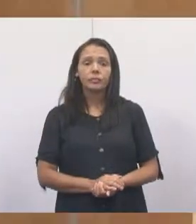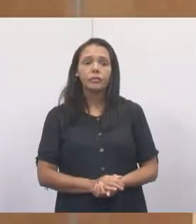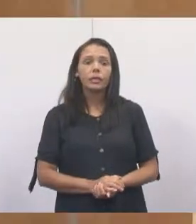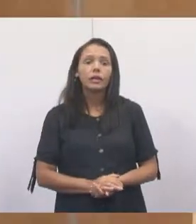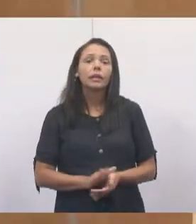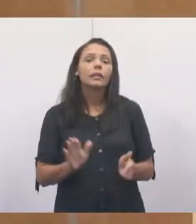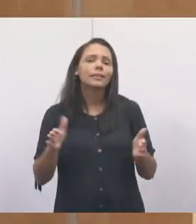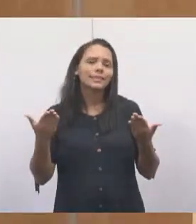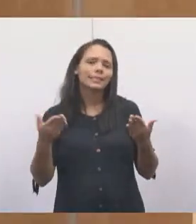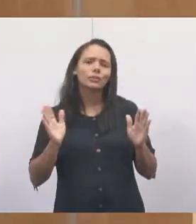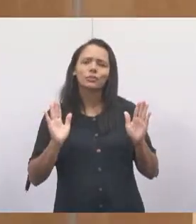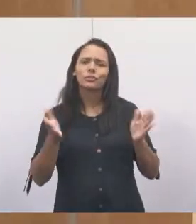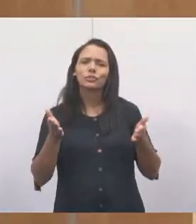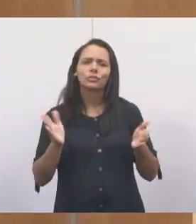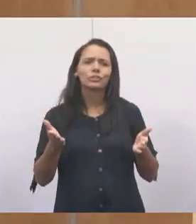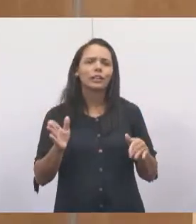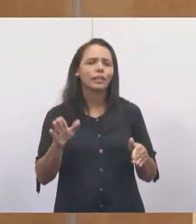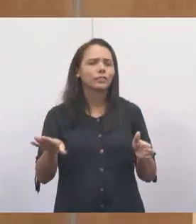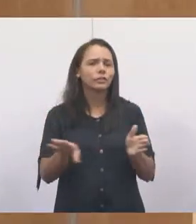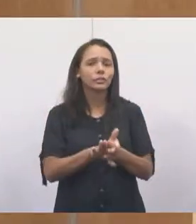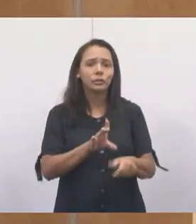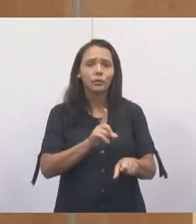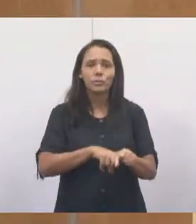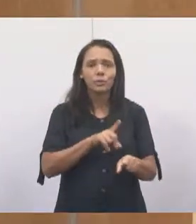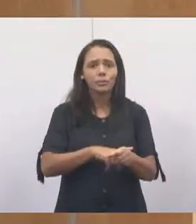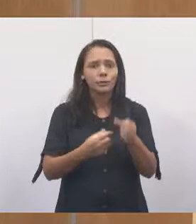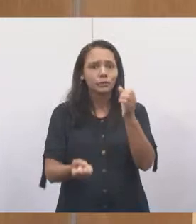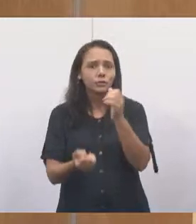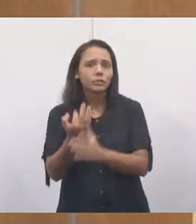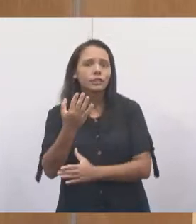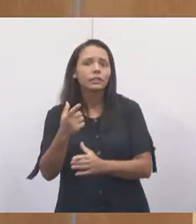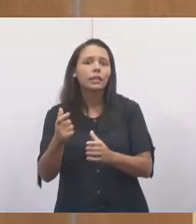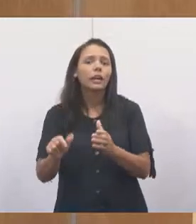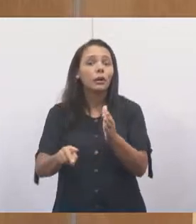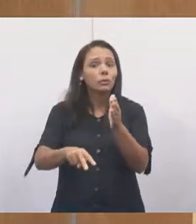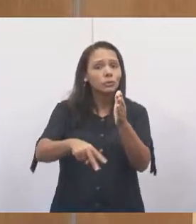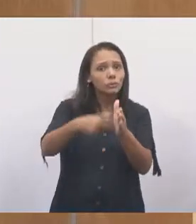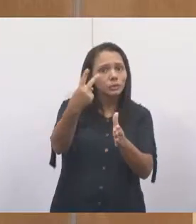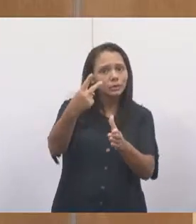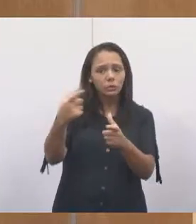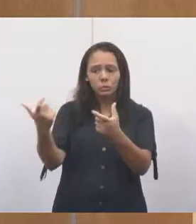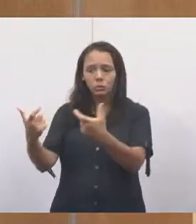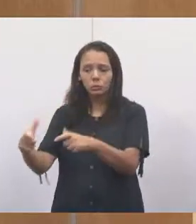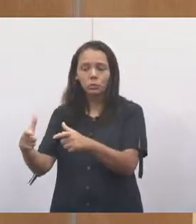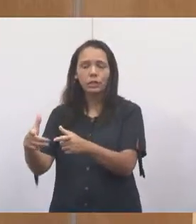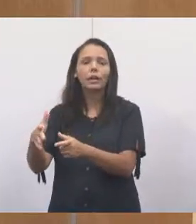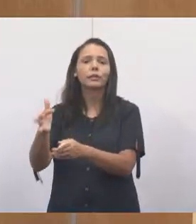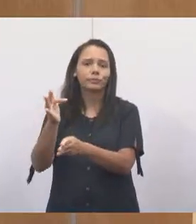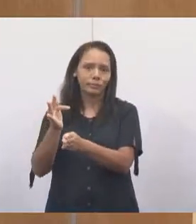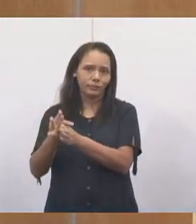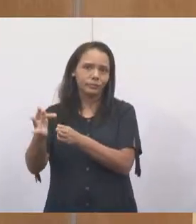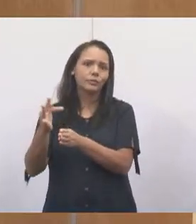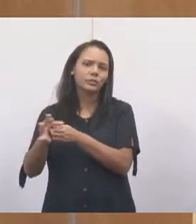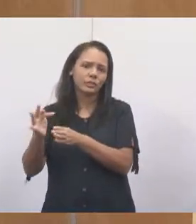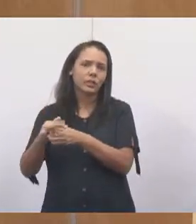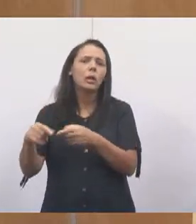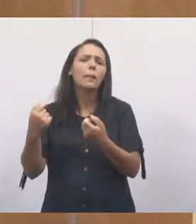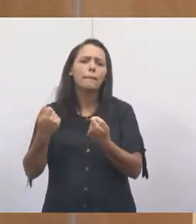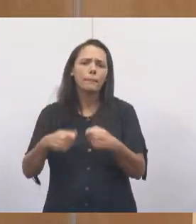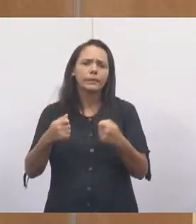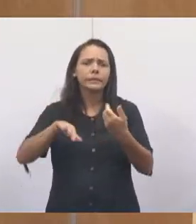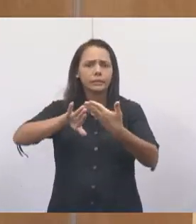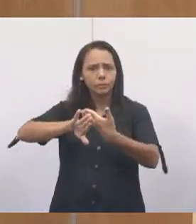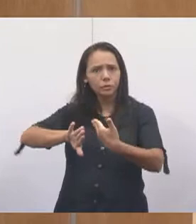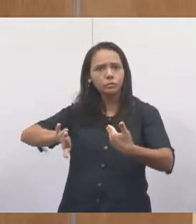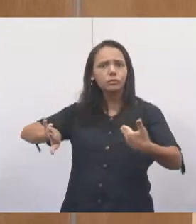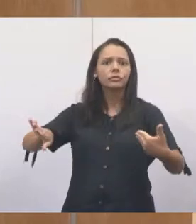já está na hora de se ter na cidade o segundo conselho tutelar. Vamos dividir a cidade, gente, tem